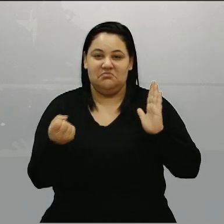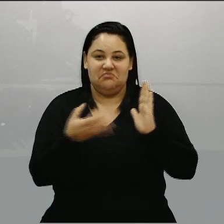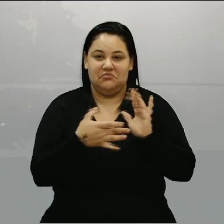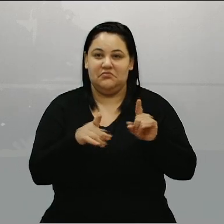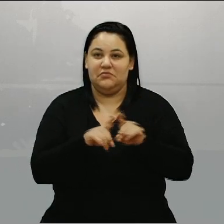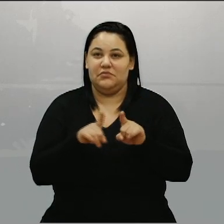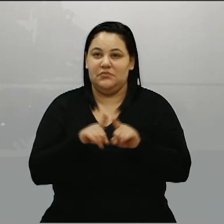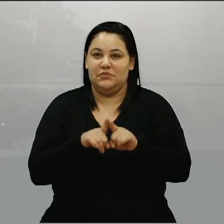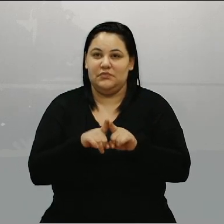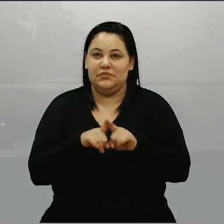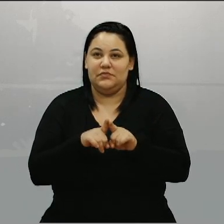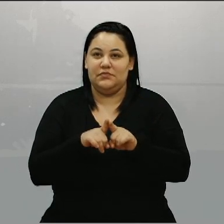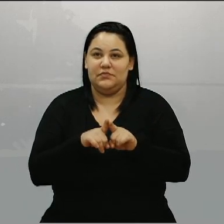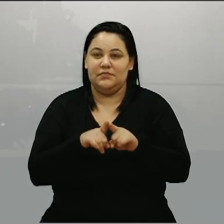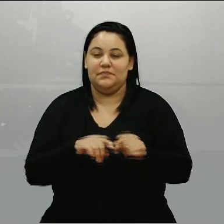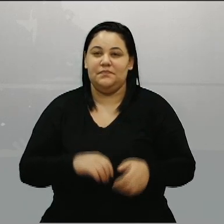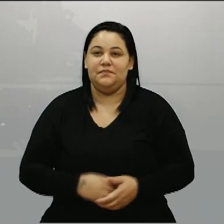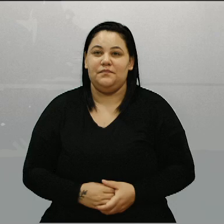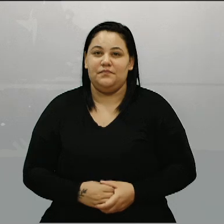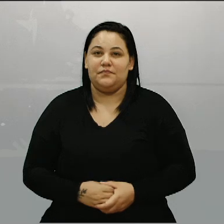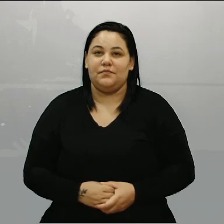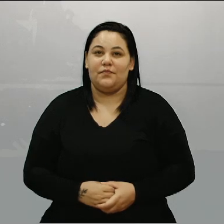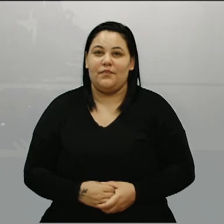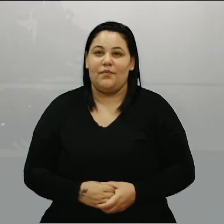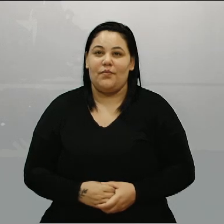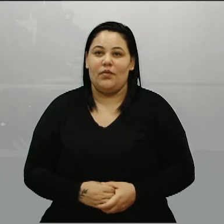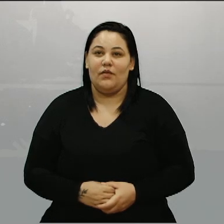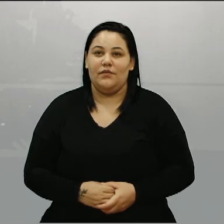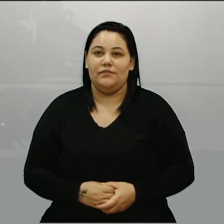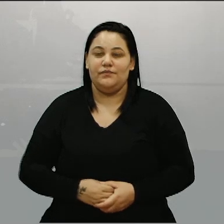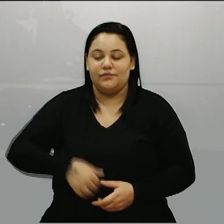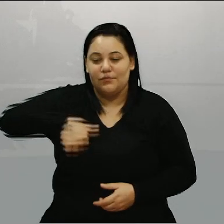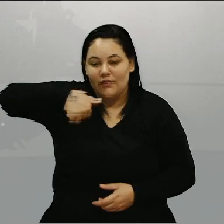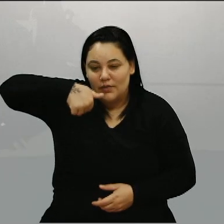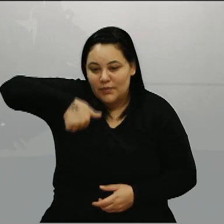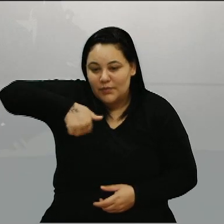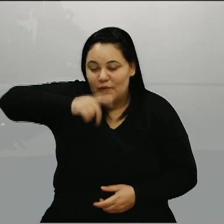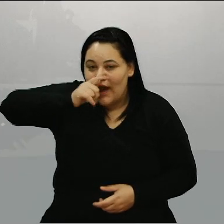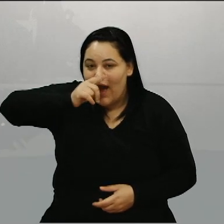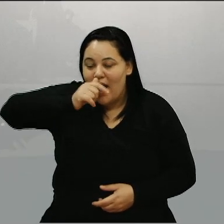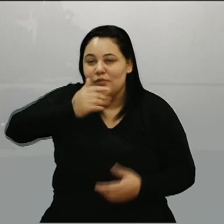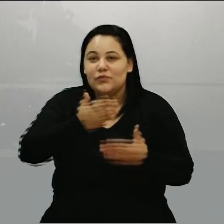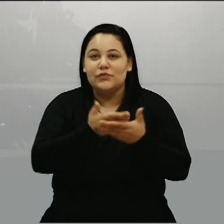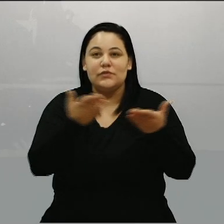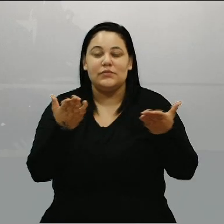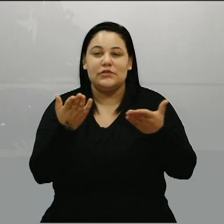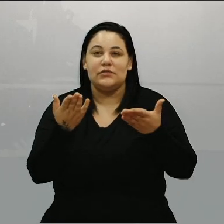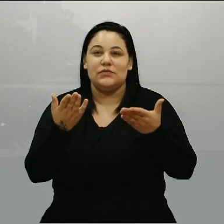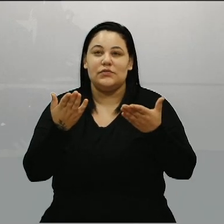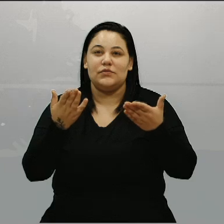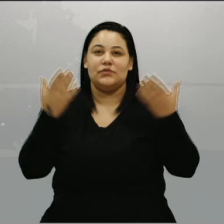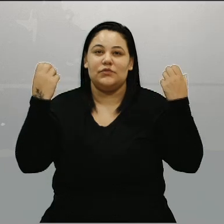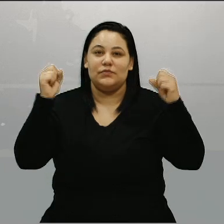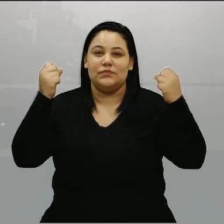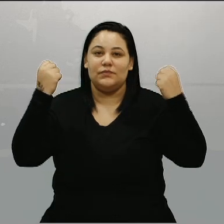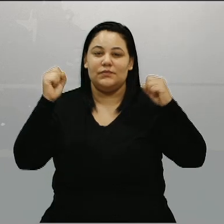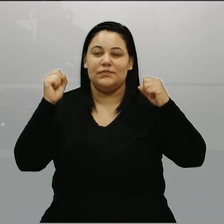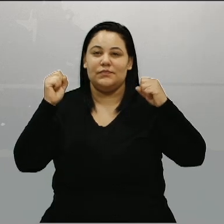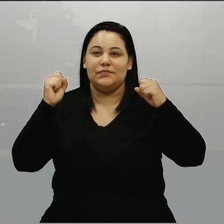nova tabela de basquete. O bebedouro e o espaço da terceira idade também